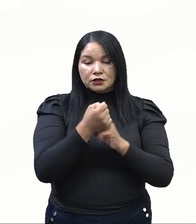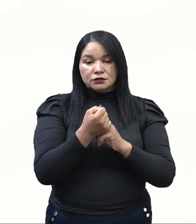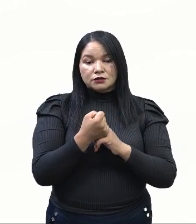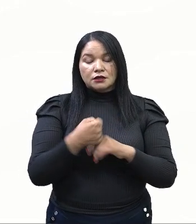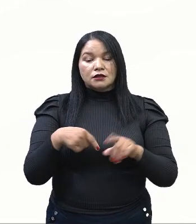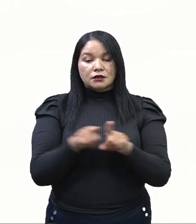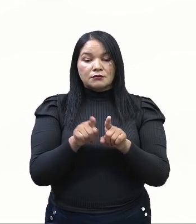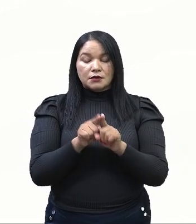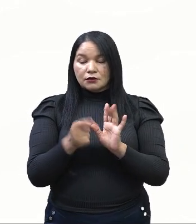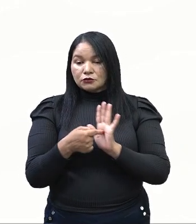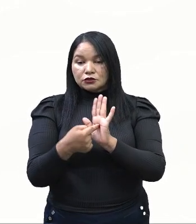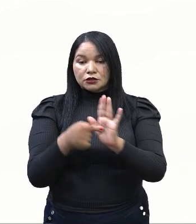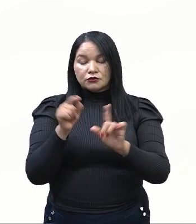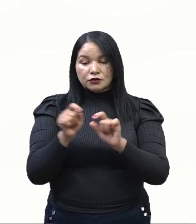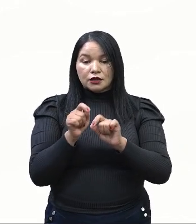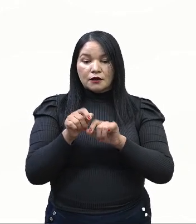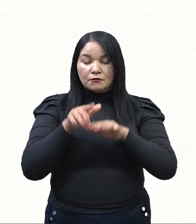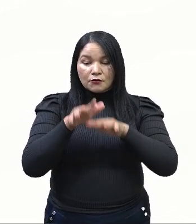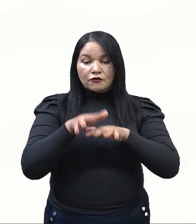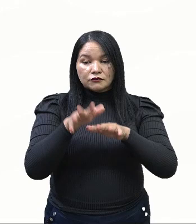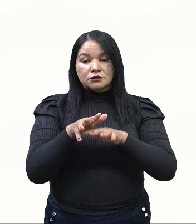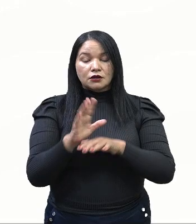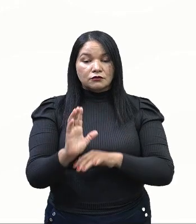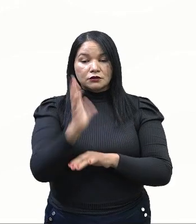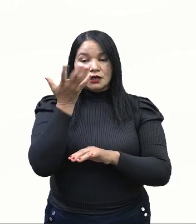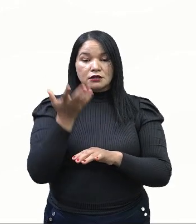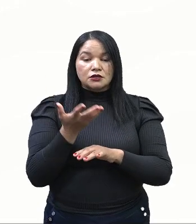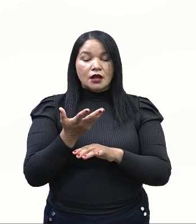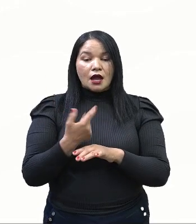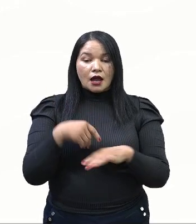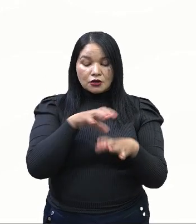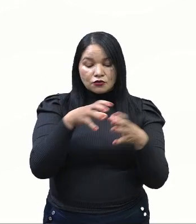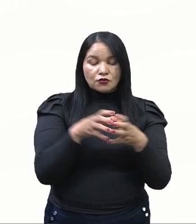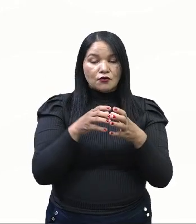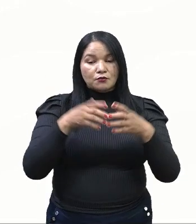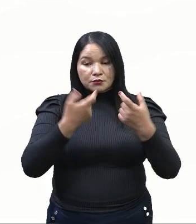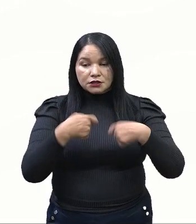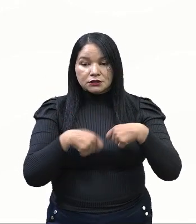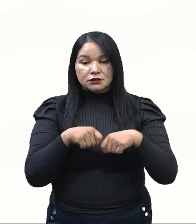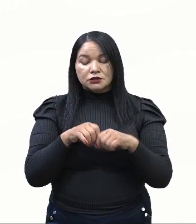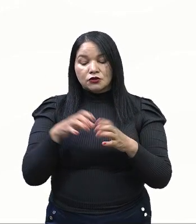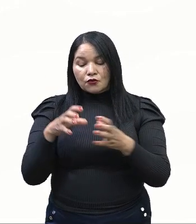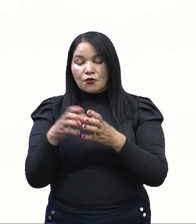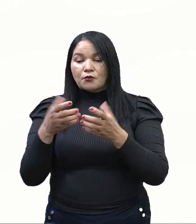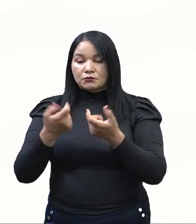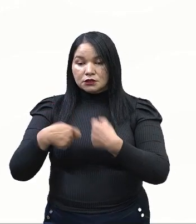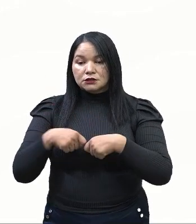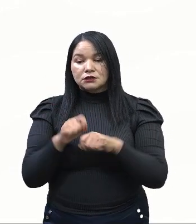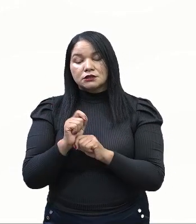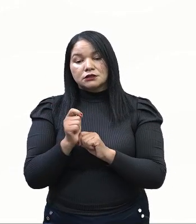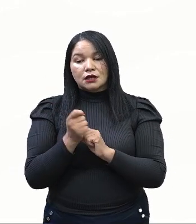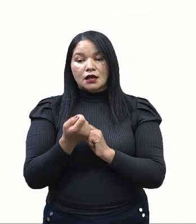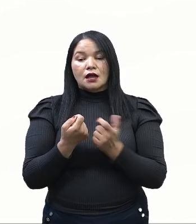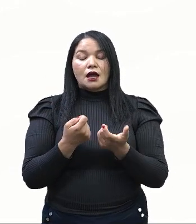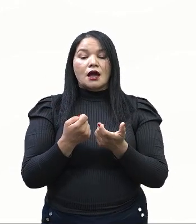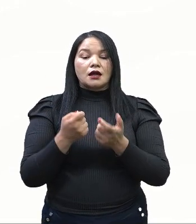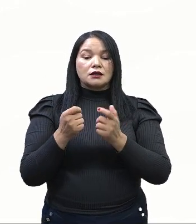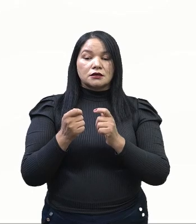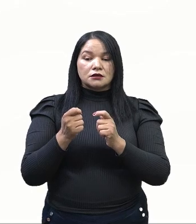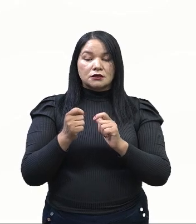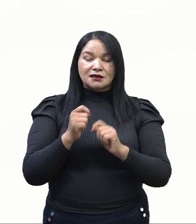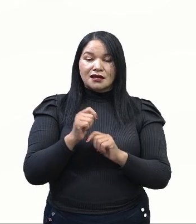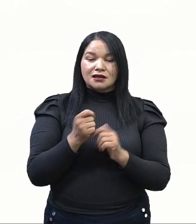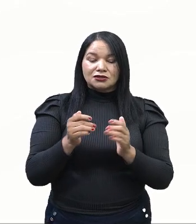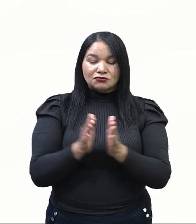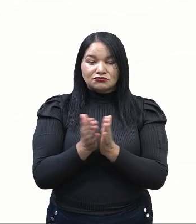movimentos eles ocorrem de acordo com a necessidade, de acordo com a situação de miséria,